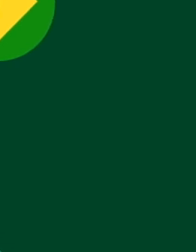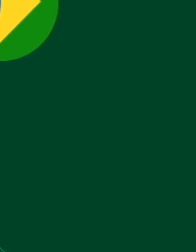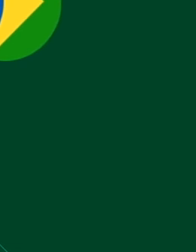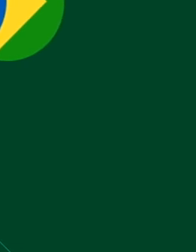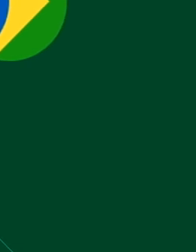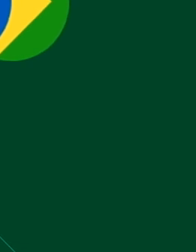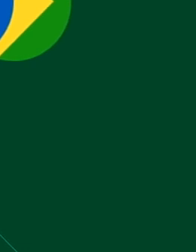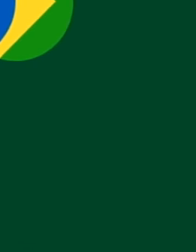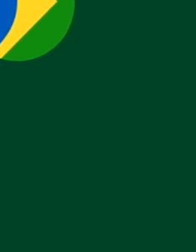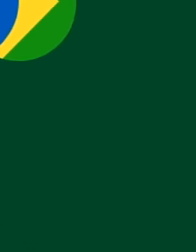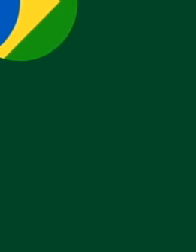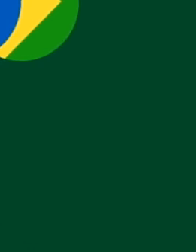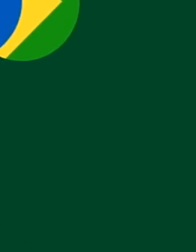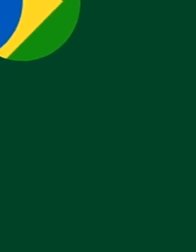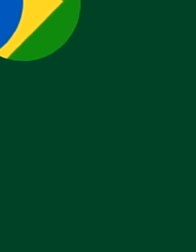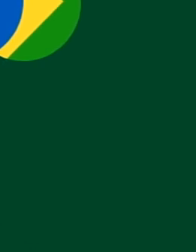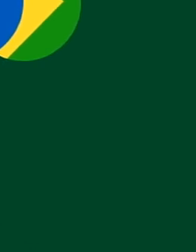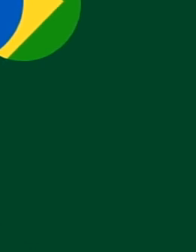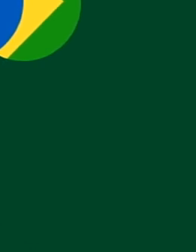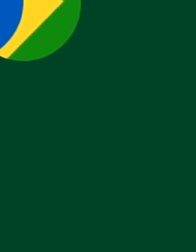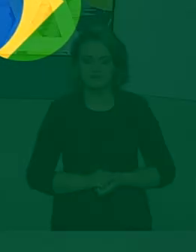Momento Saúde.